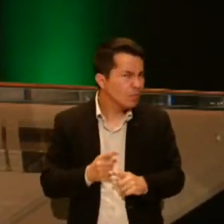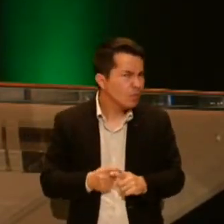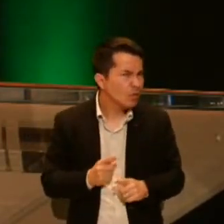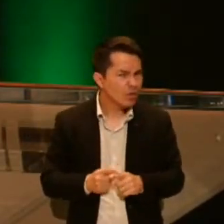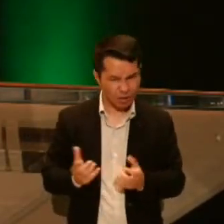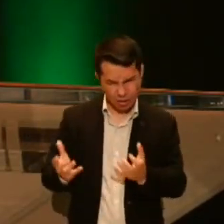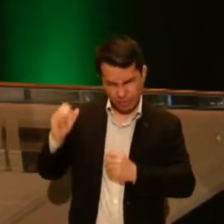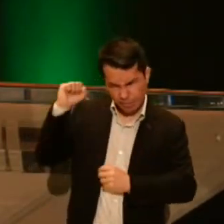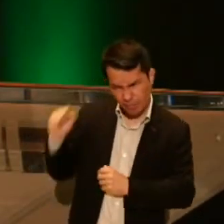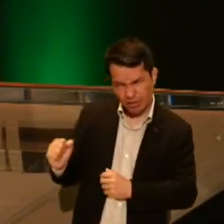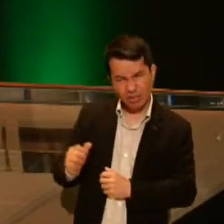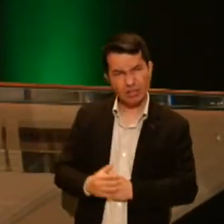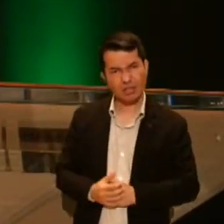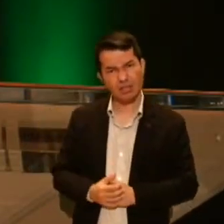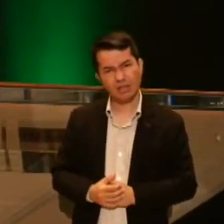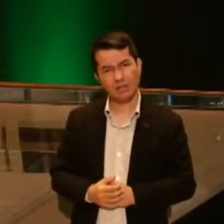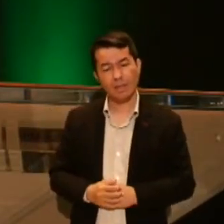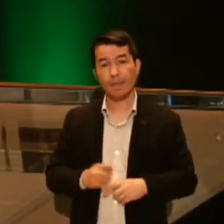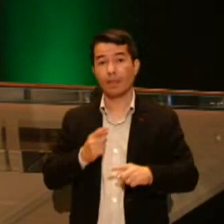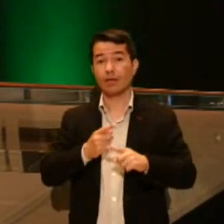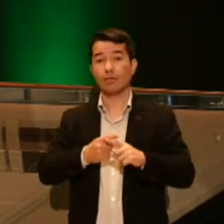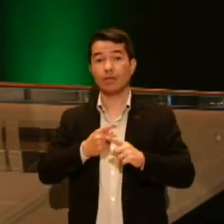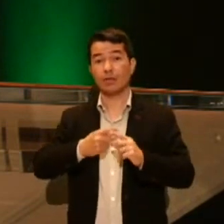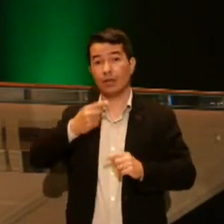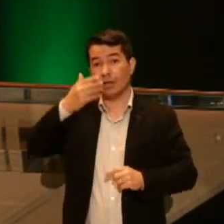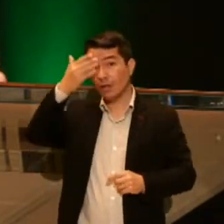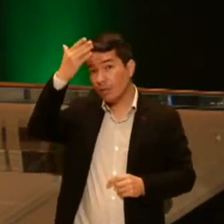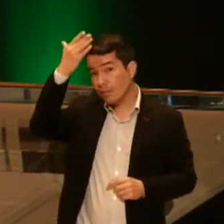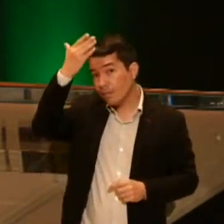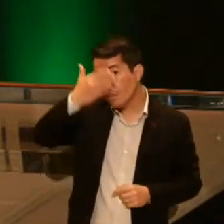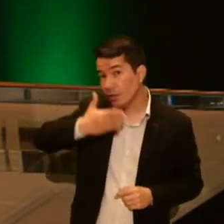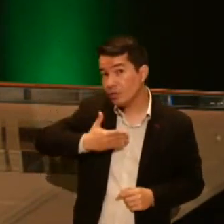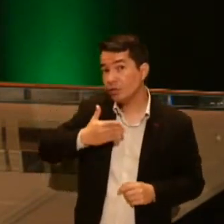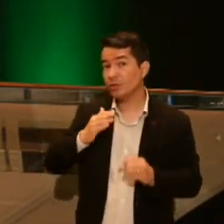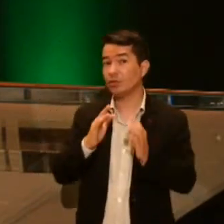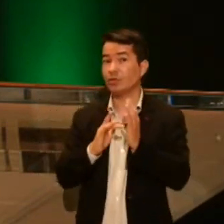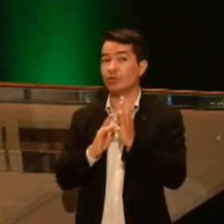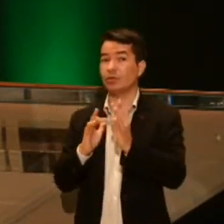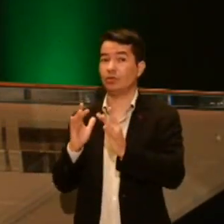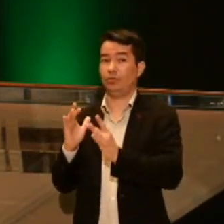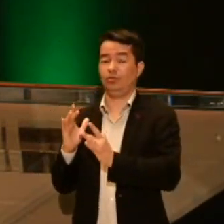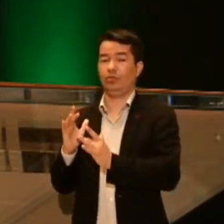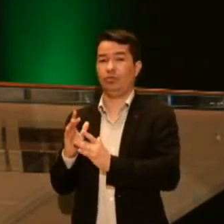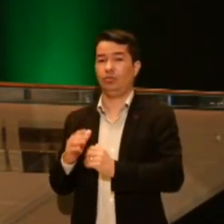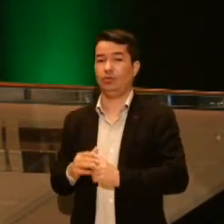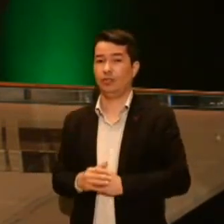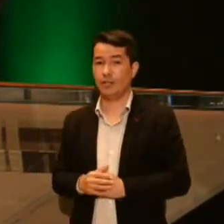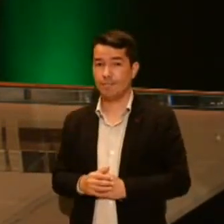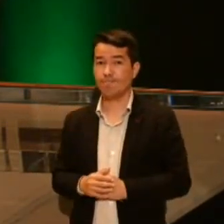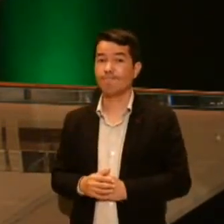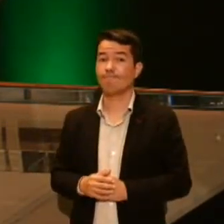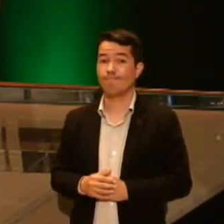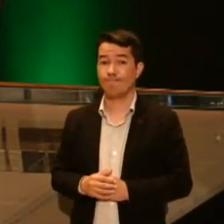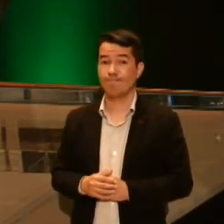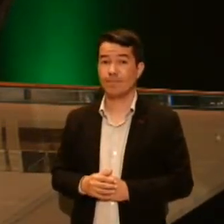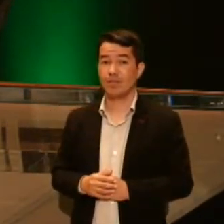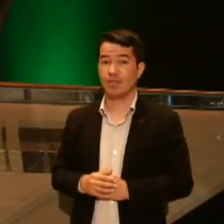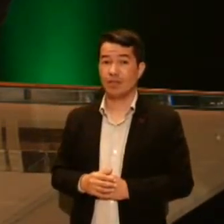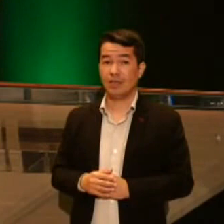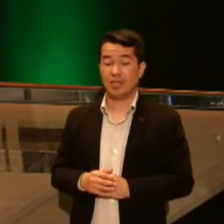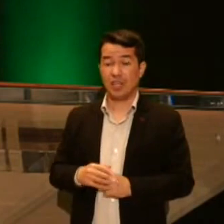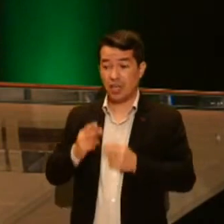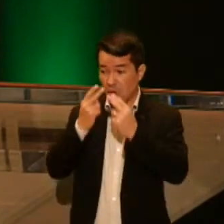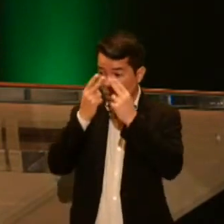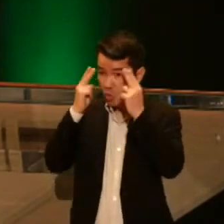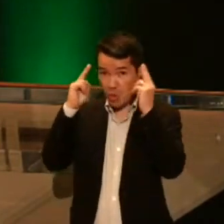a dignidade, a glória, o propósito do Senhor Jesus, aos olhos de Herodes,